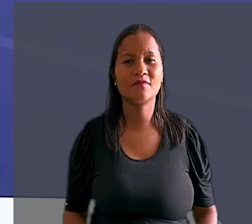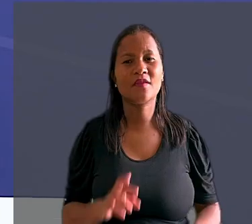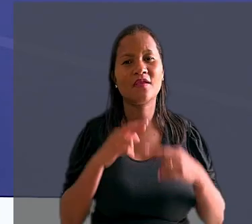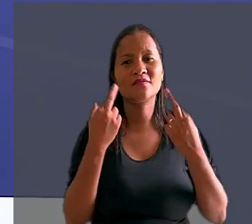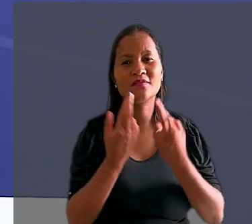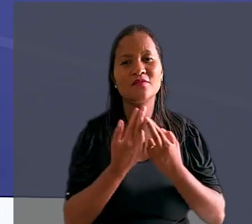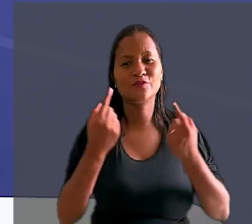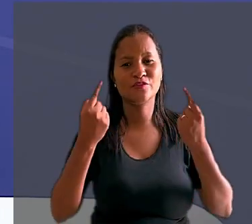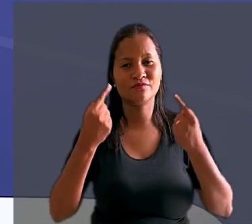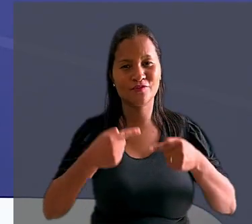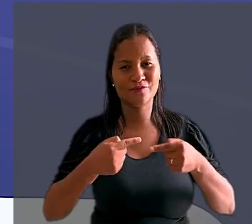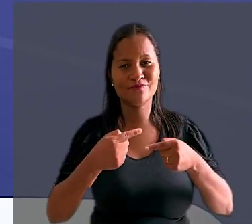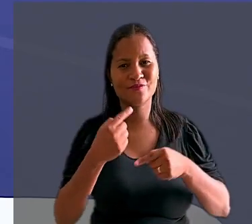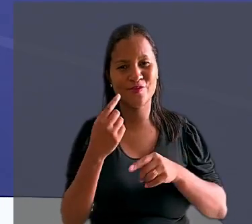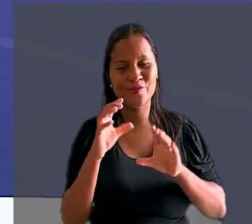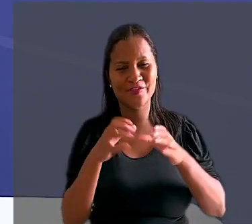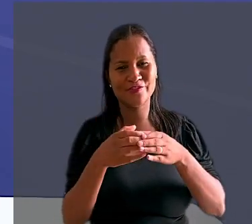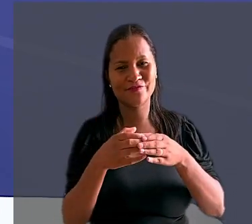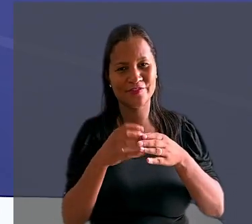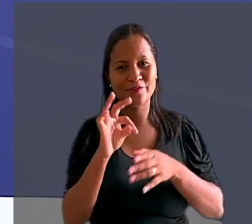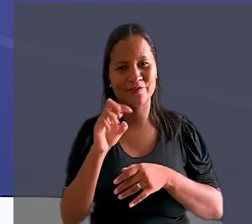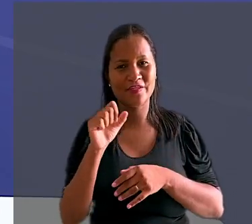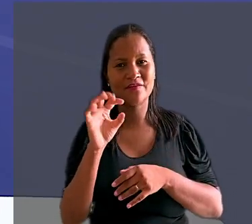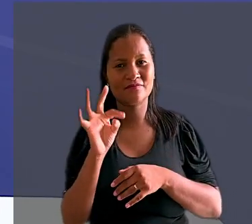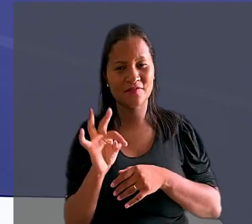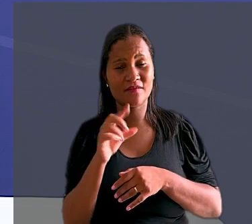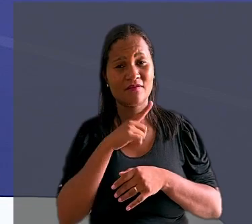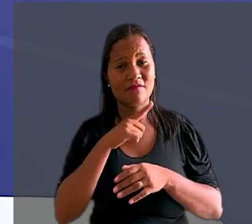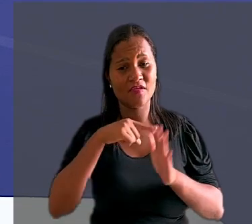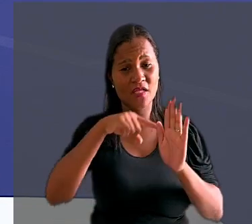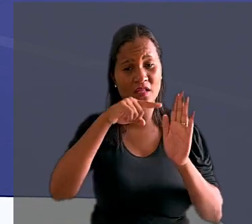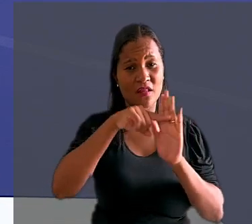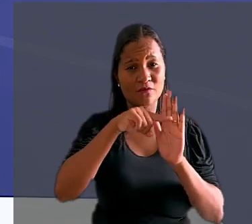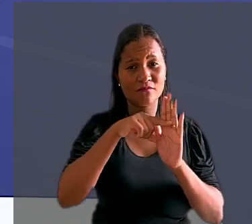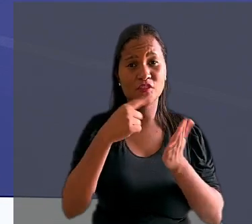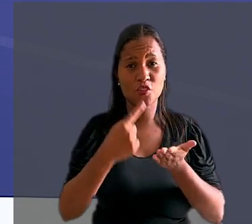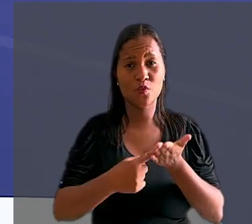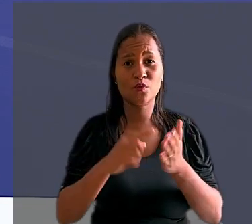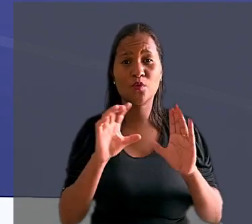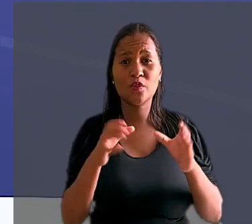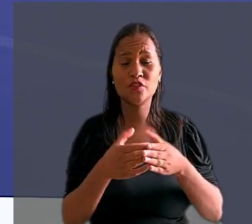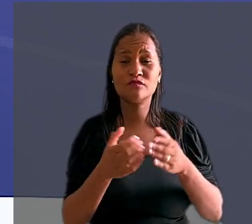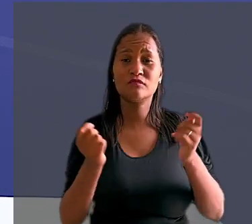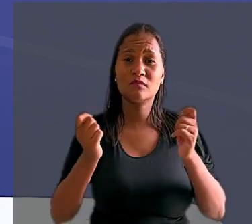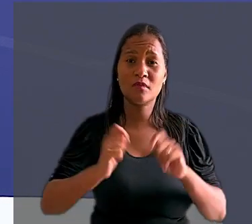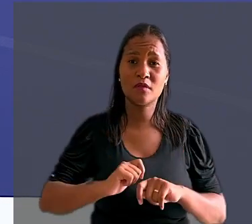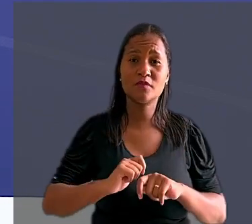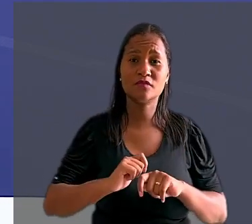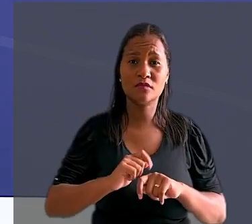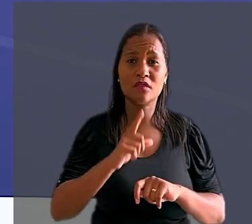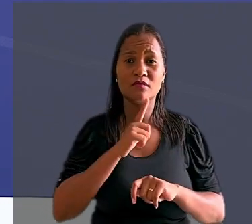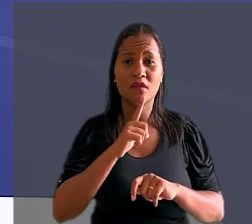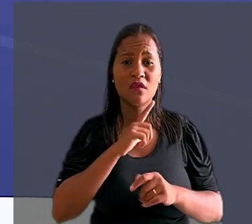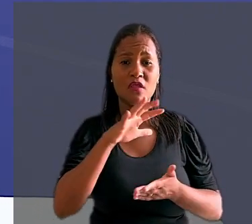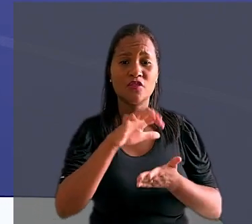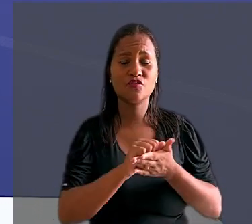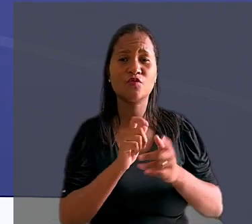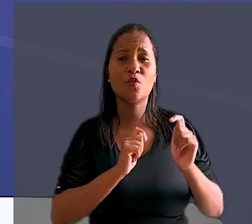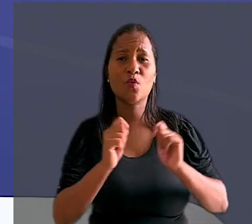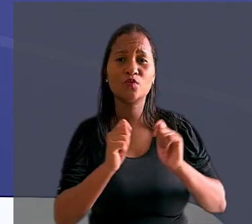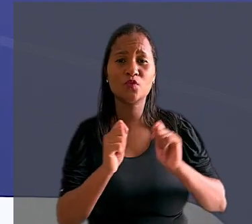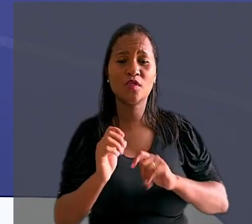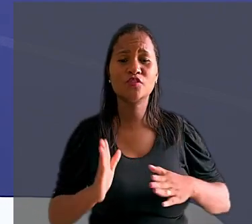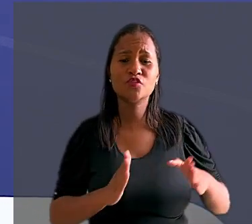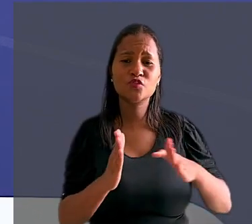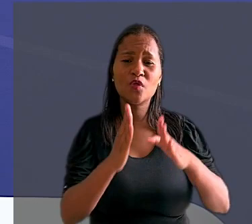A seção de dissídios coletivos do TST restabeleceu cláusula de acordo coletivo que permite a adoção de registro de